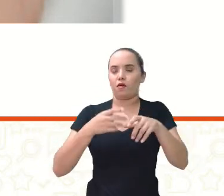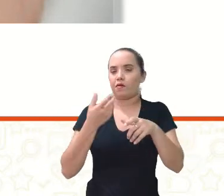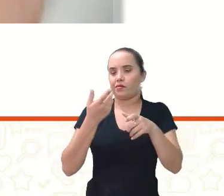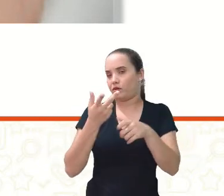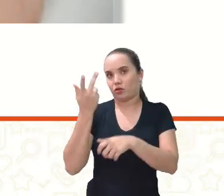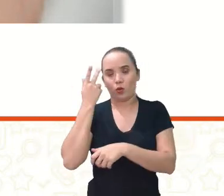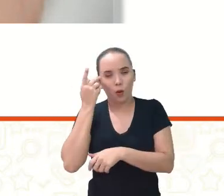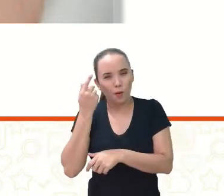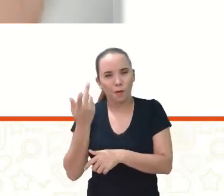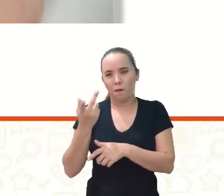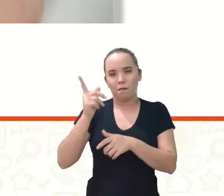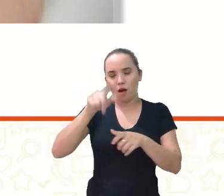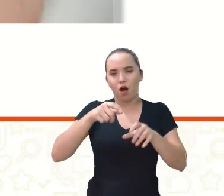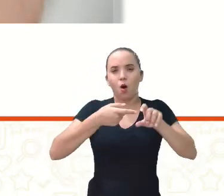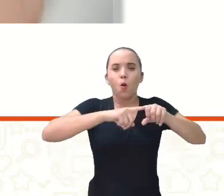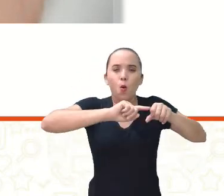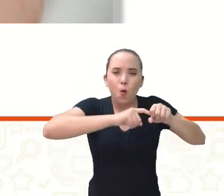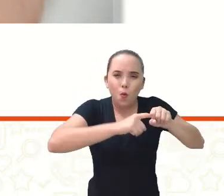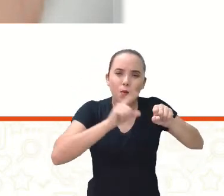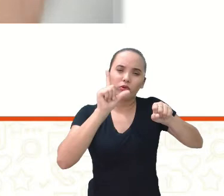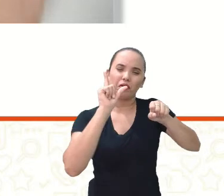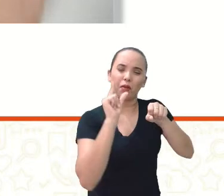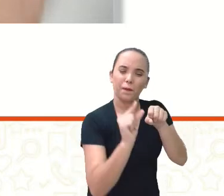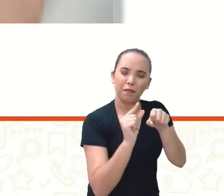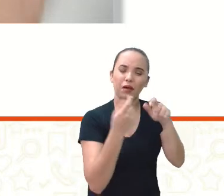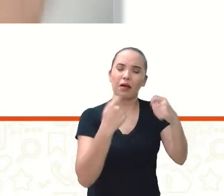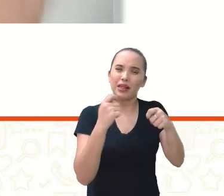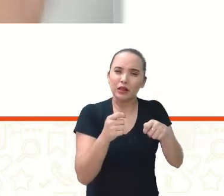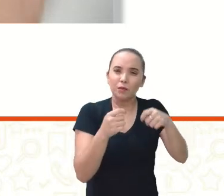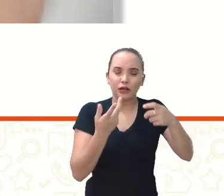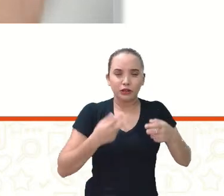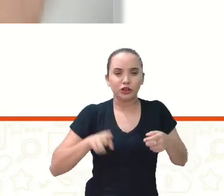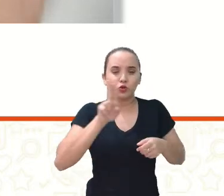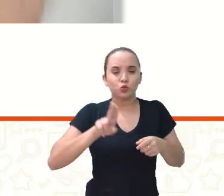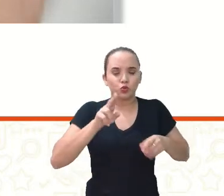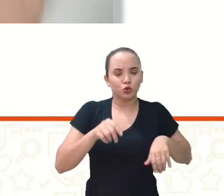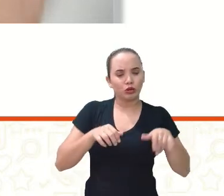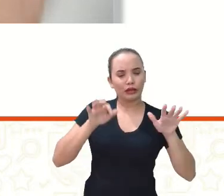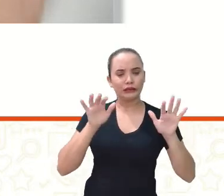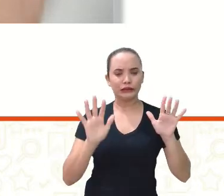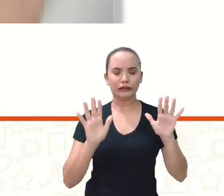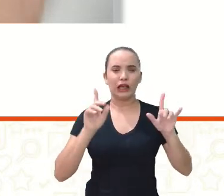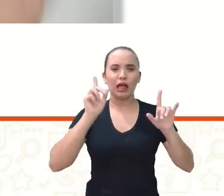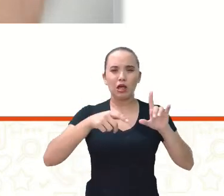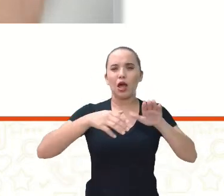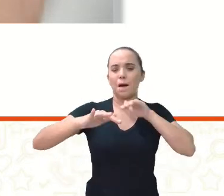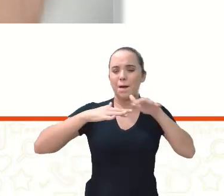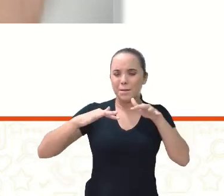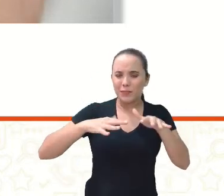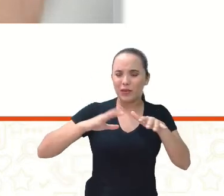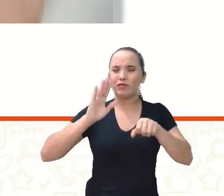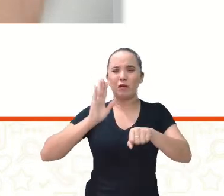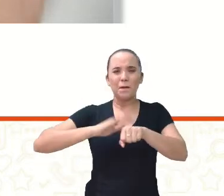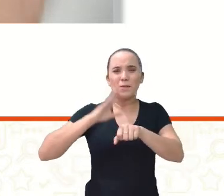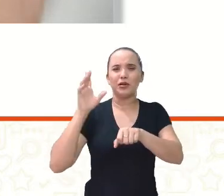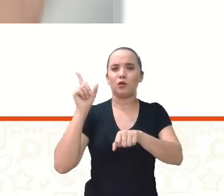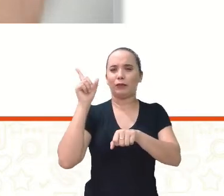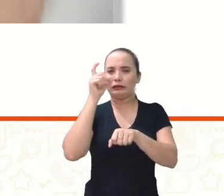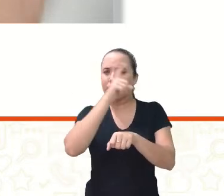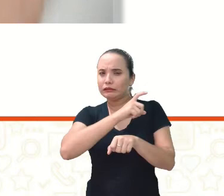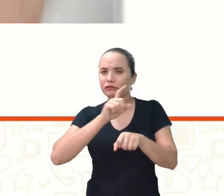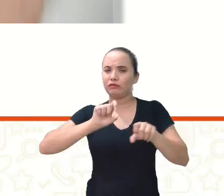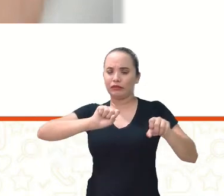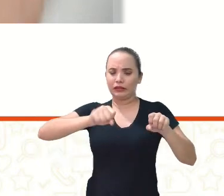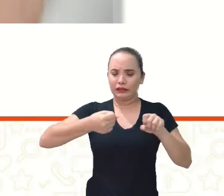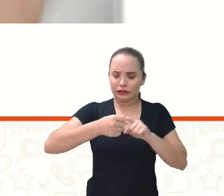geralmente é bem pequeno, precisa do auxílio das duas mãos e um movimento mais trabalhado de pulso, não é? De